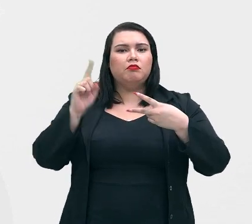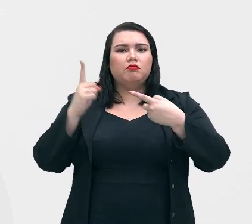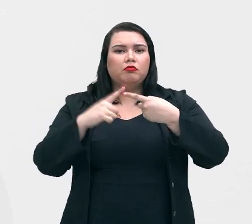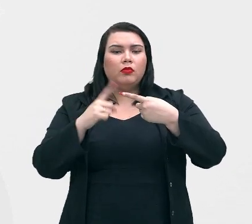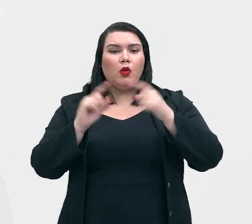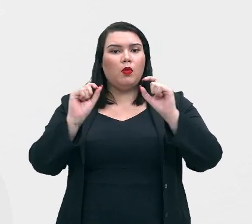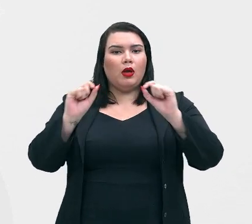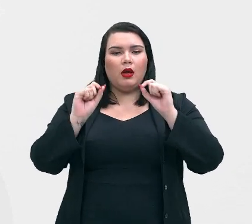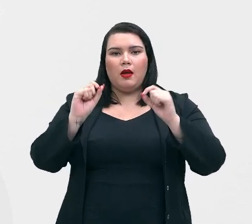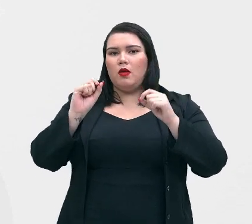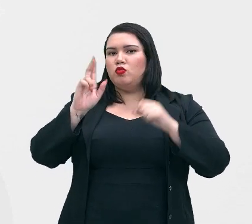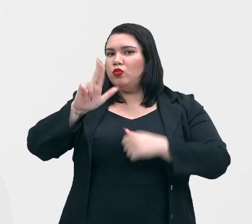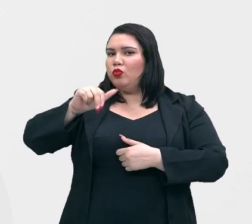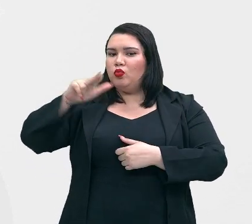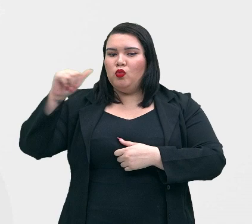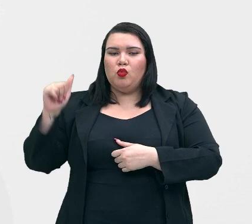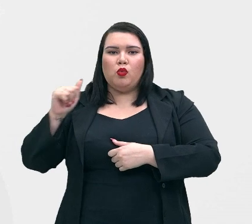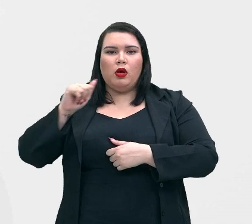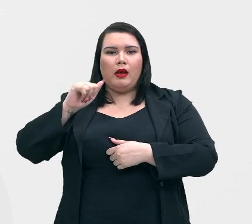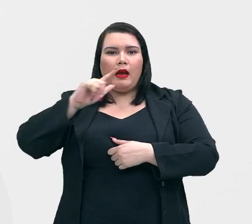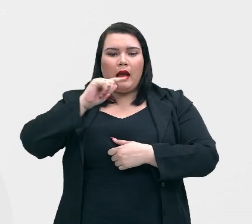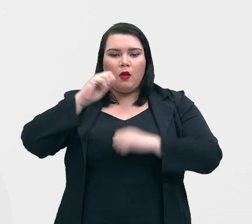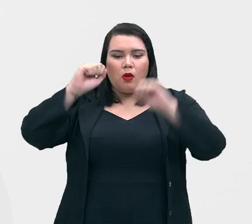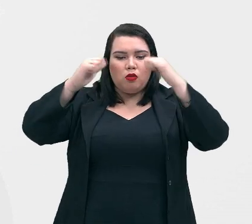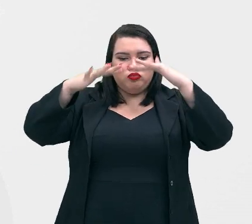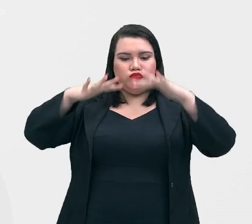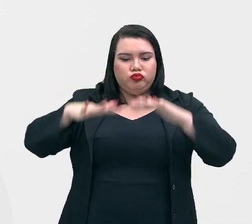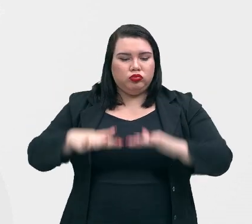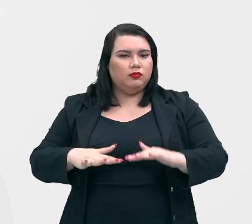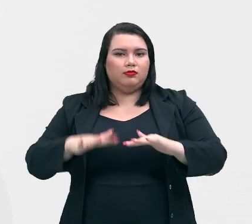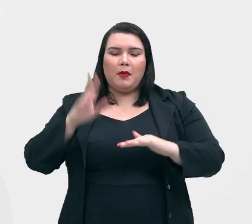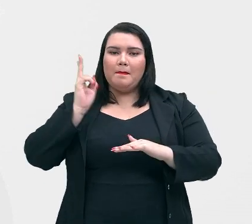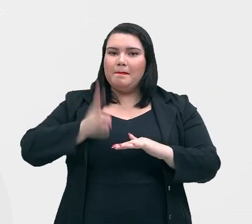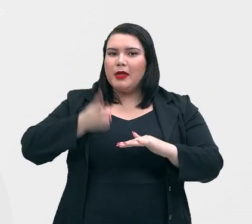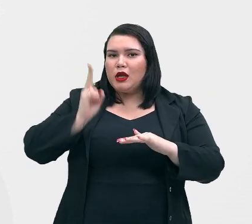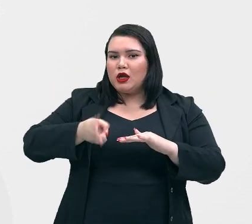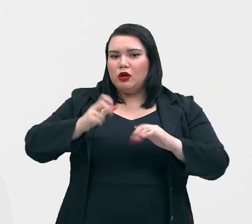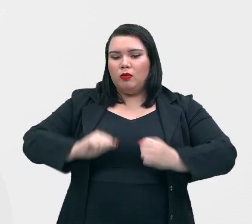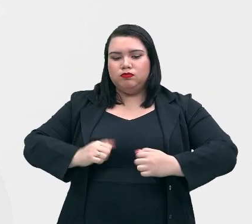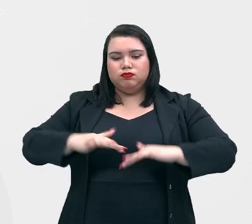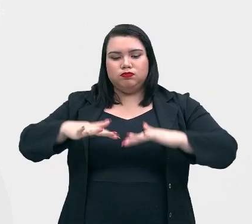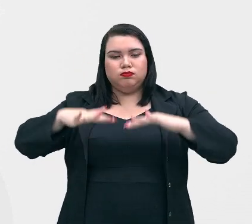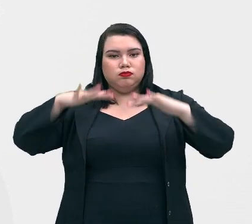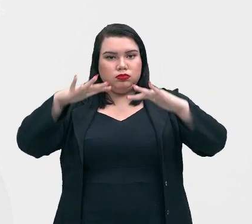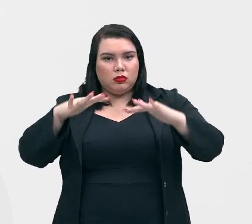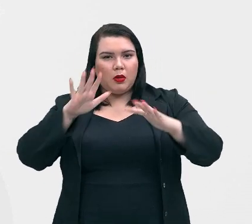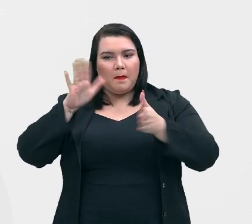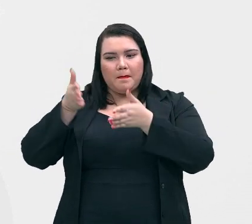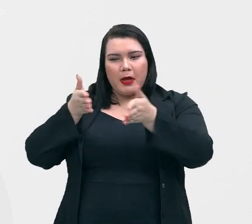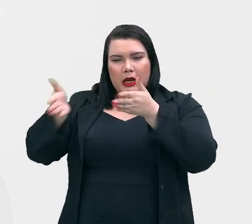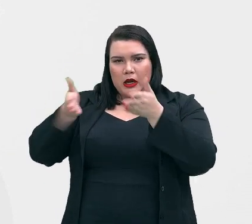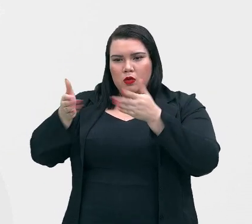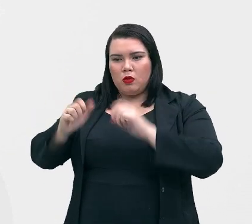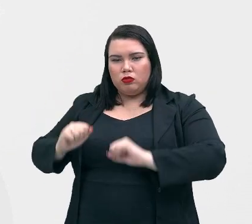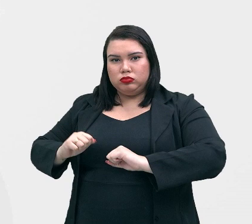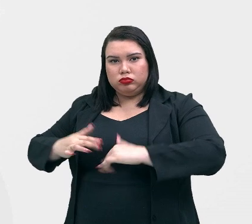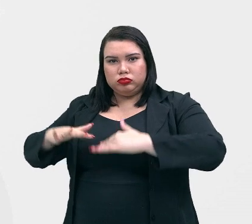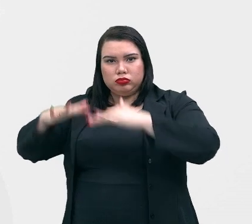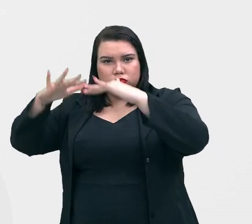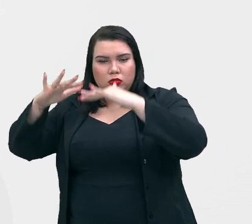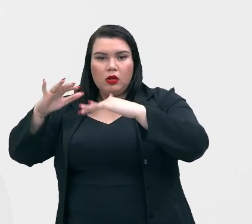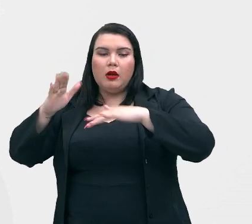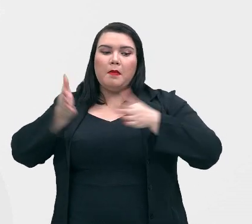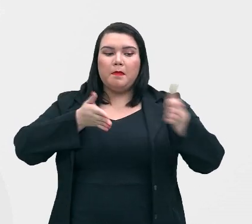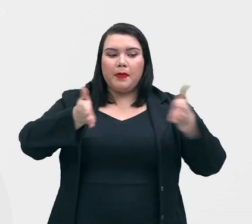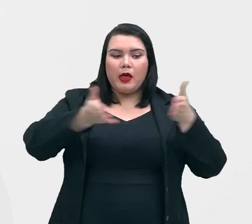vão secar, tá? Secar ali de um modo geral, porque a gente tem o período da cheia e da vazante, tá? Mas os rios perenes, eles